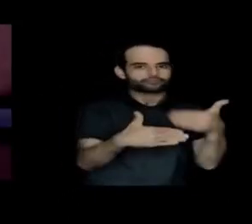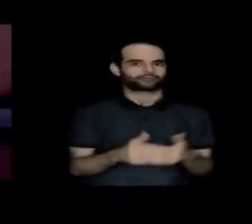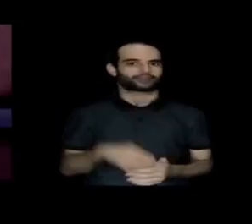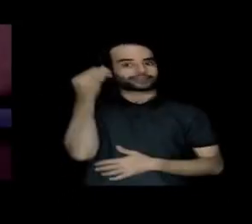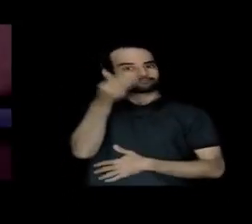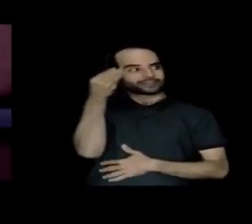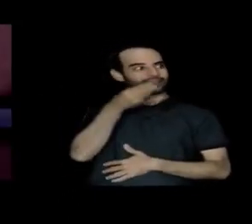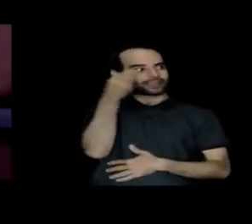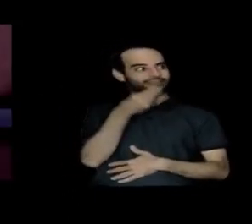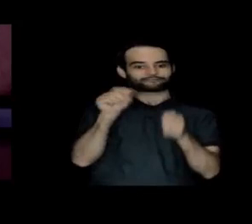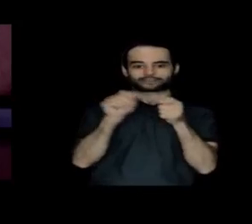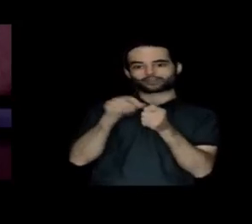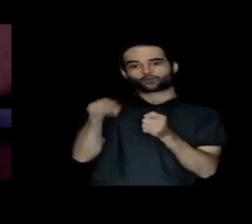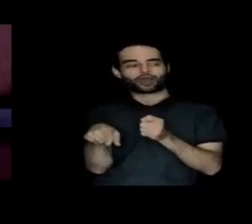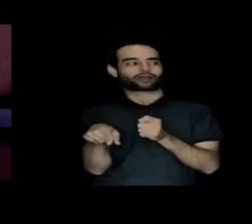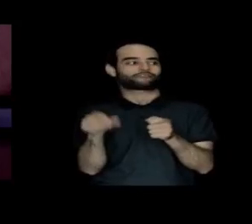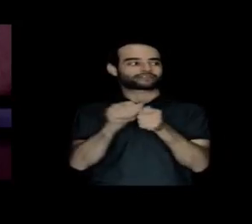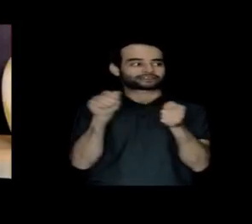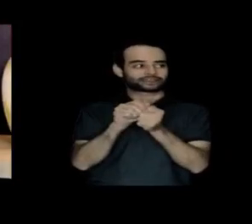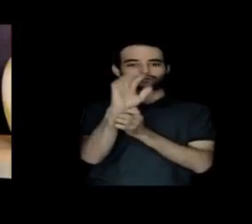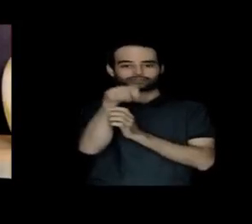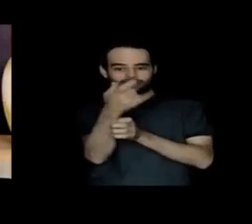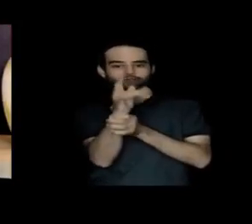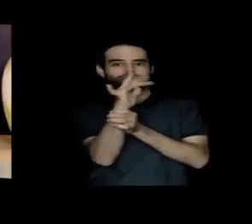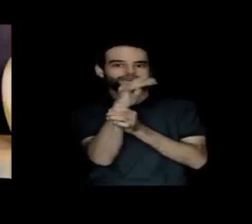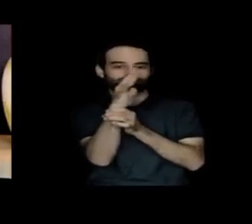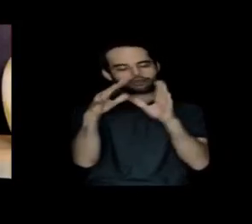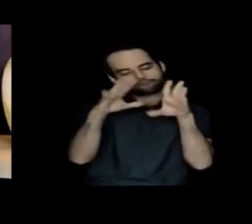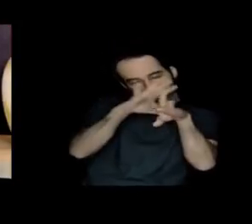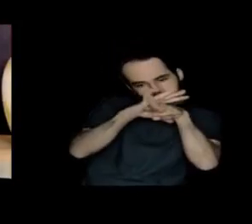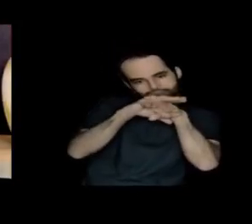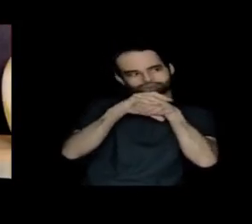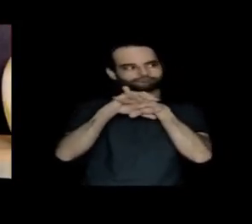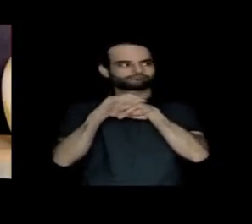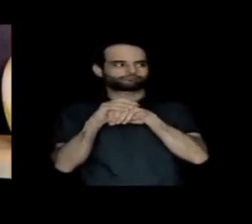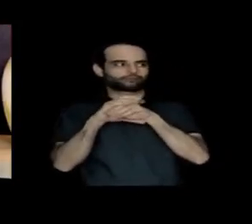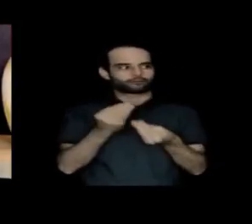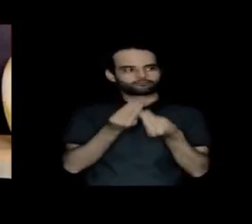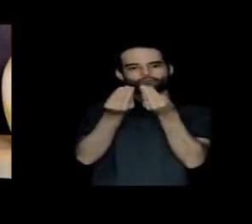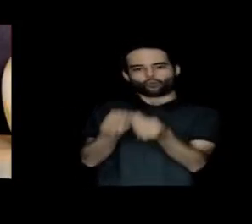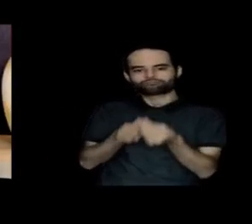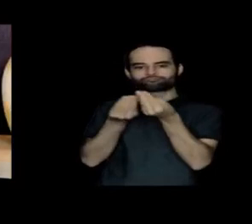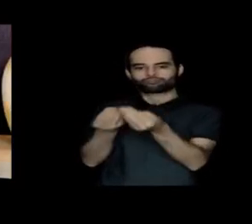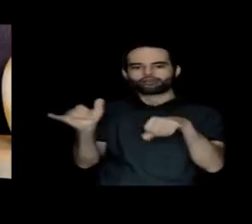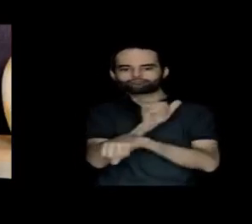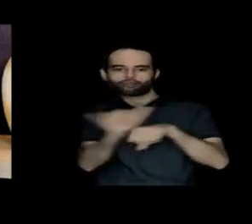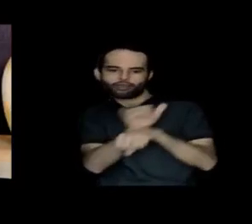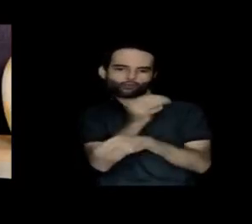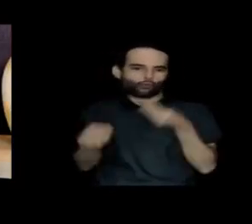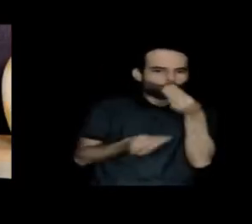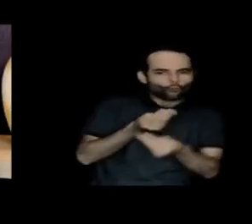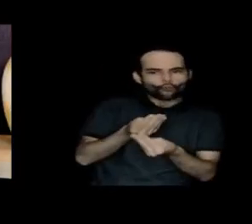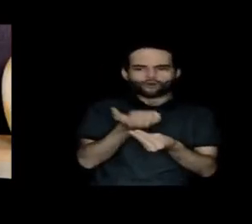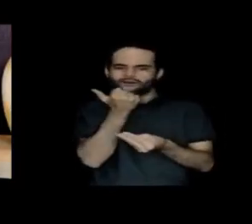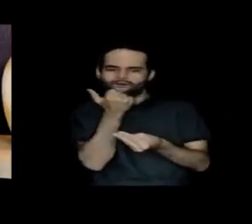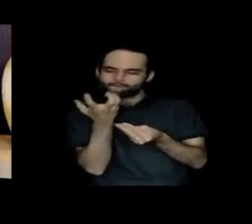gente tentou fazer uma experiência de que ela fizesse assim com a mão e aqui embaixo da mão dela a gente fosse inserindo sinais, dando sinais